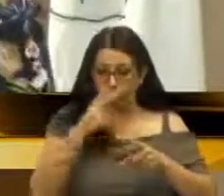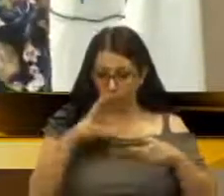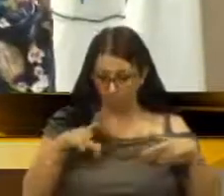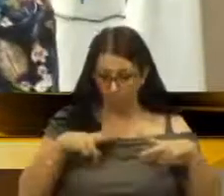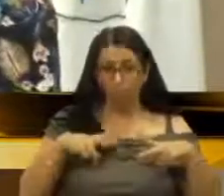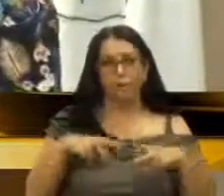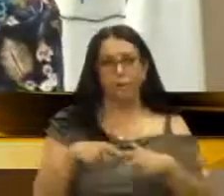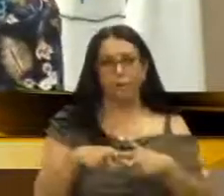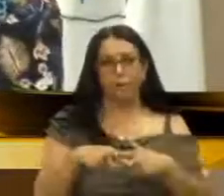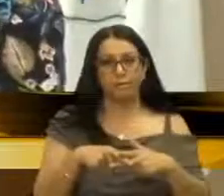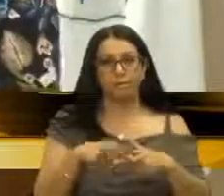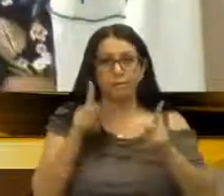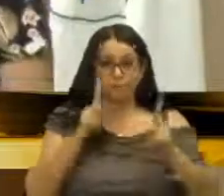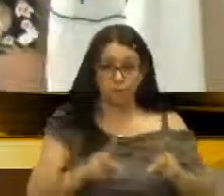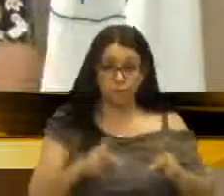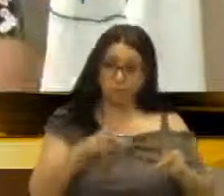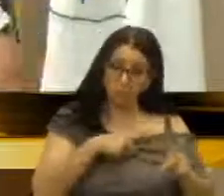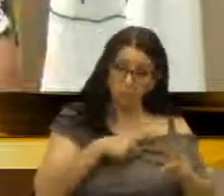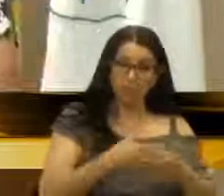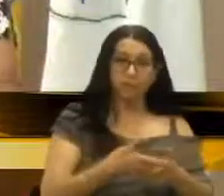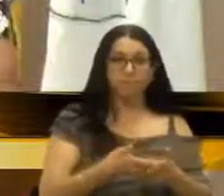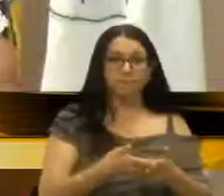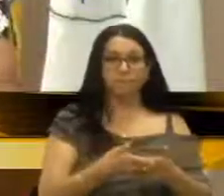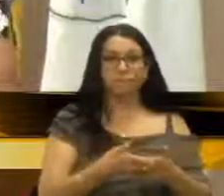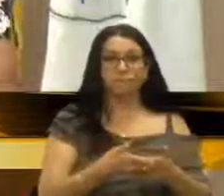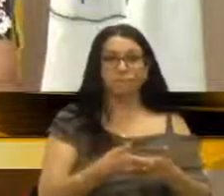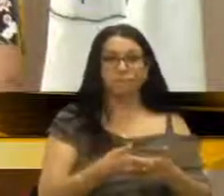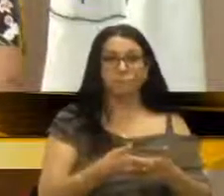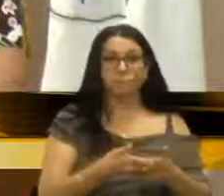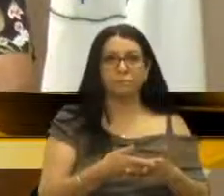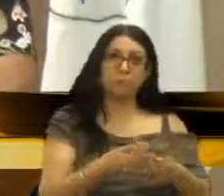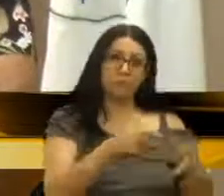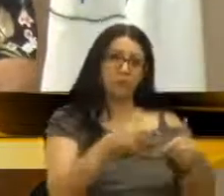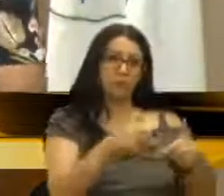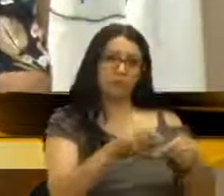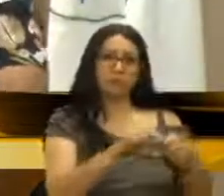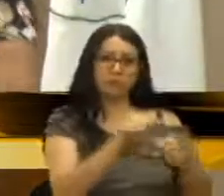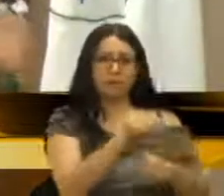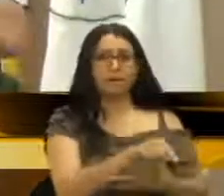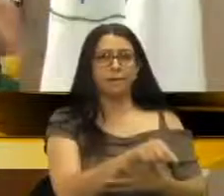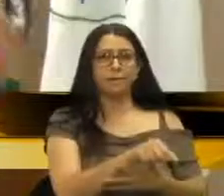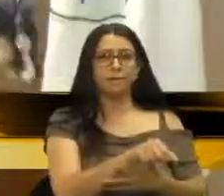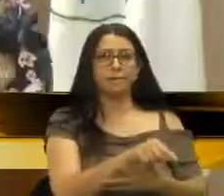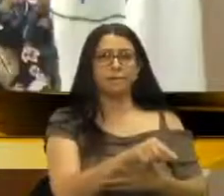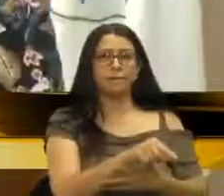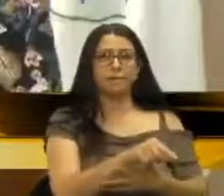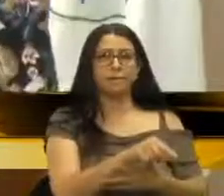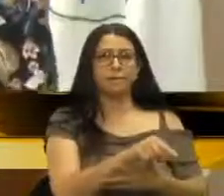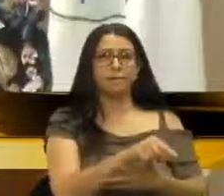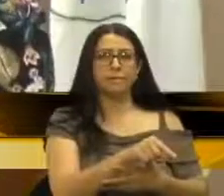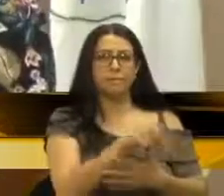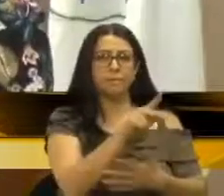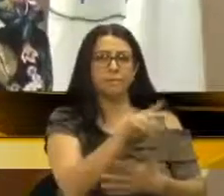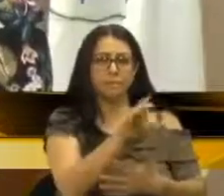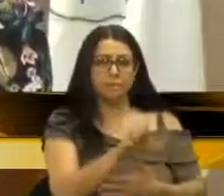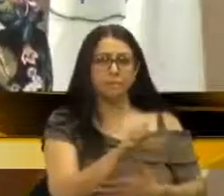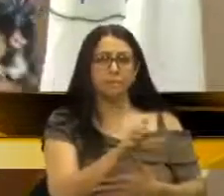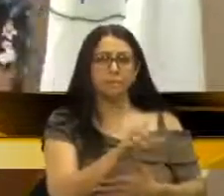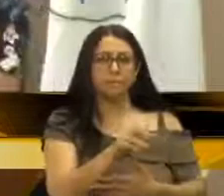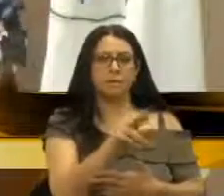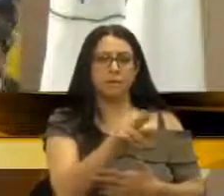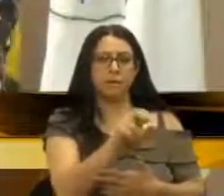e de pessoas que têm esse trabalho que faz trabalho de pc escavadeira